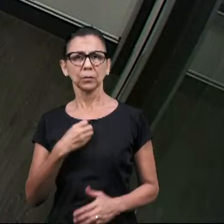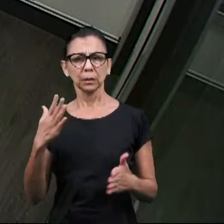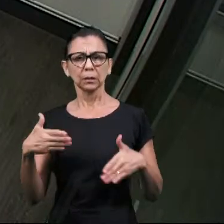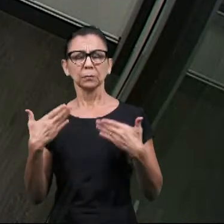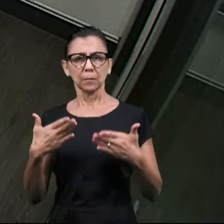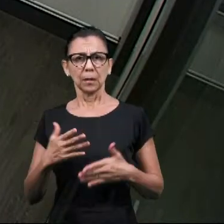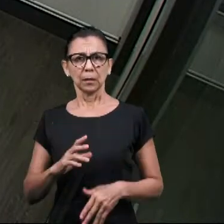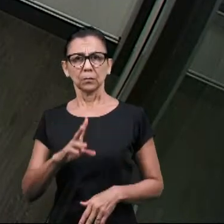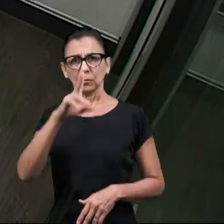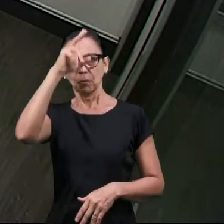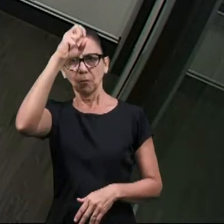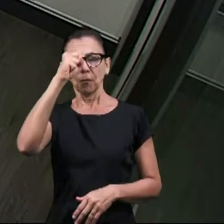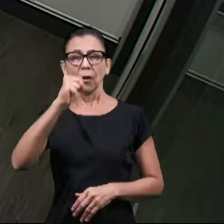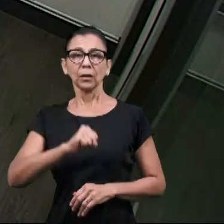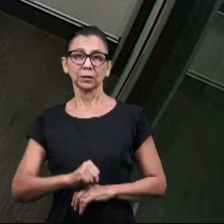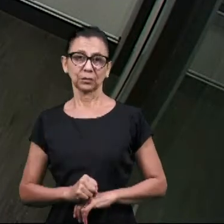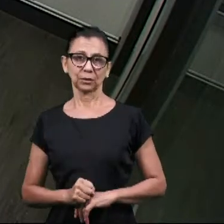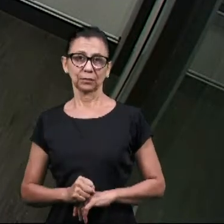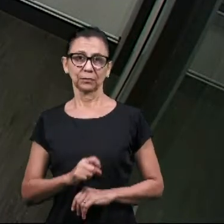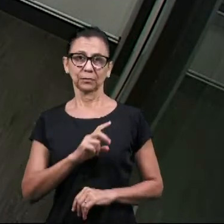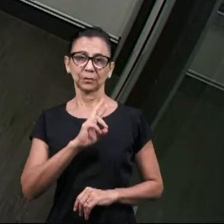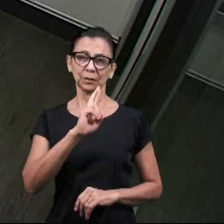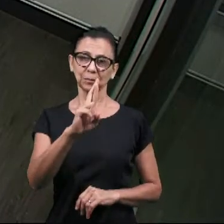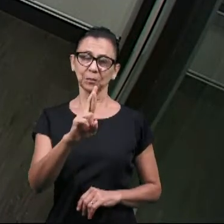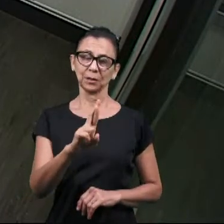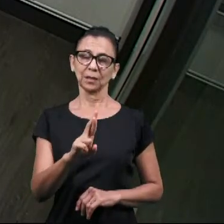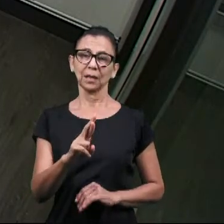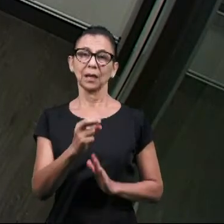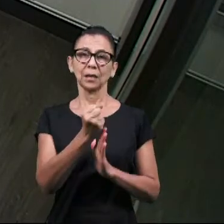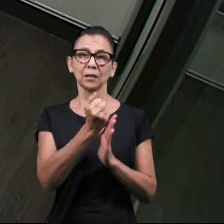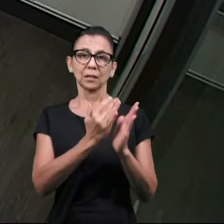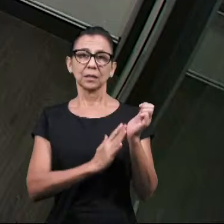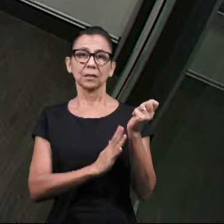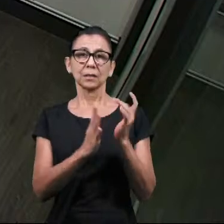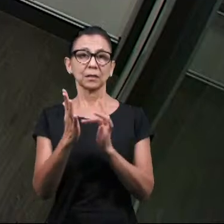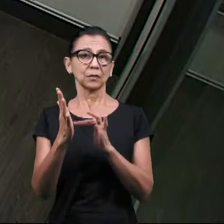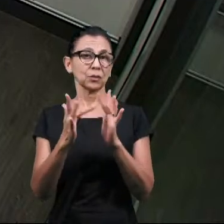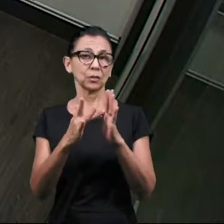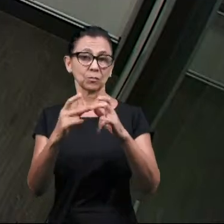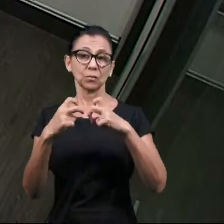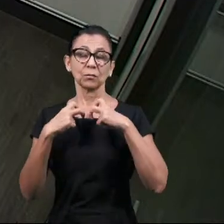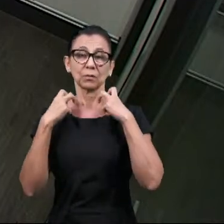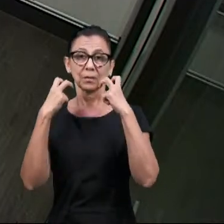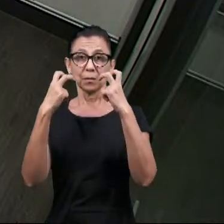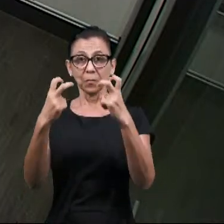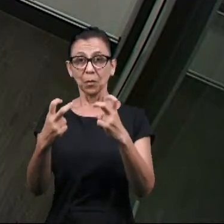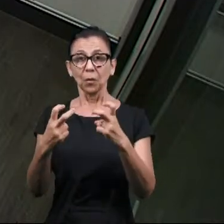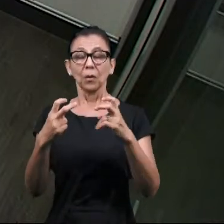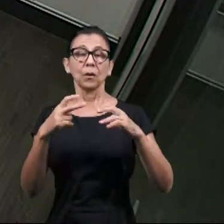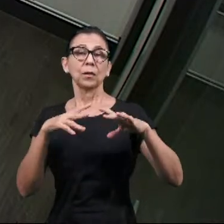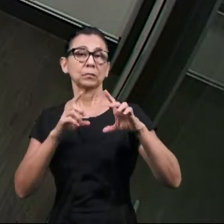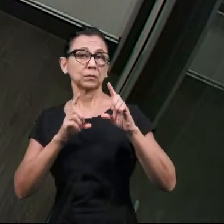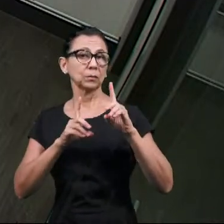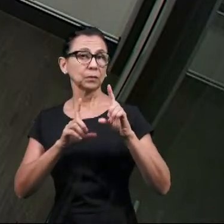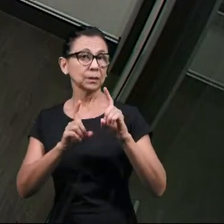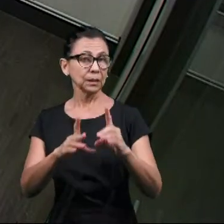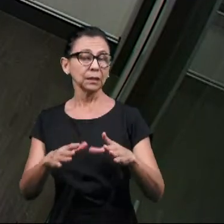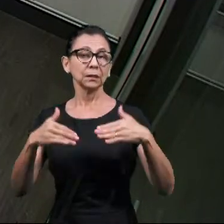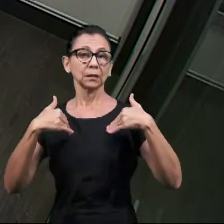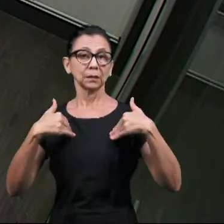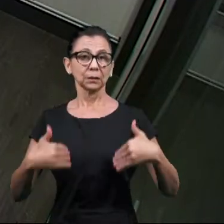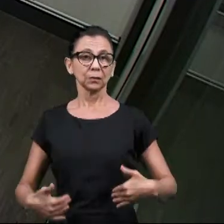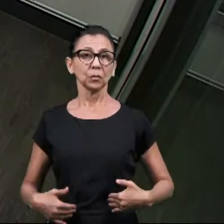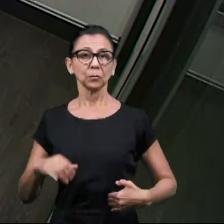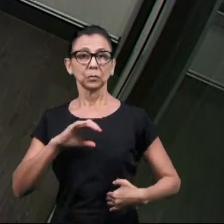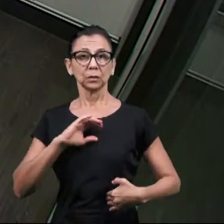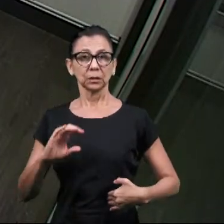Sangue de Jesus a doutrina da palavra o corpo mas tudo aquilo que o nós temos apreendido nesta obra